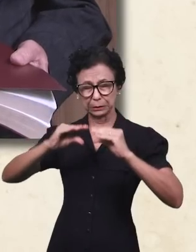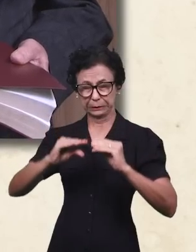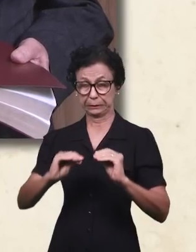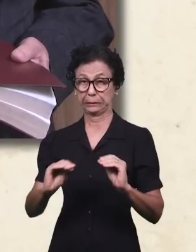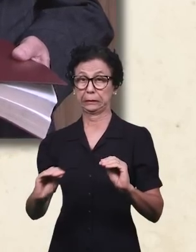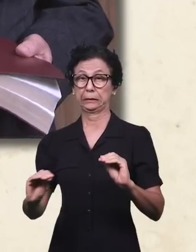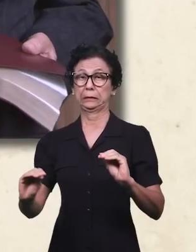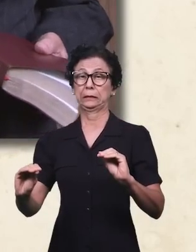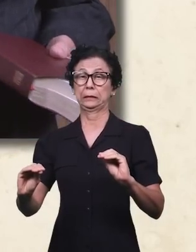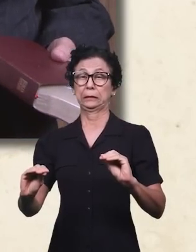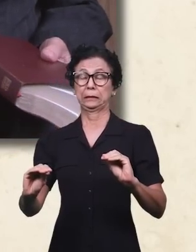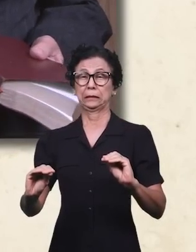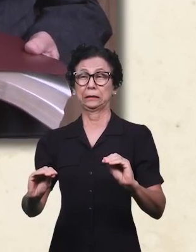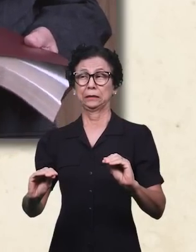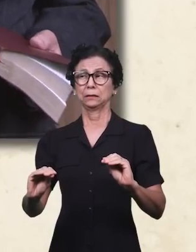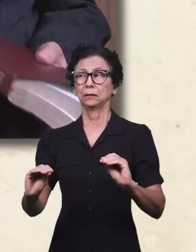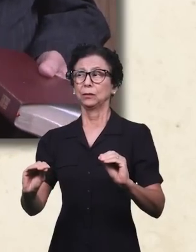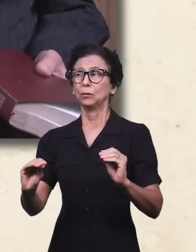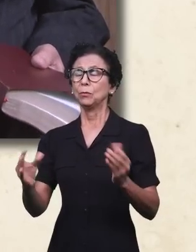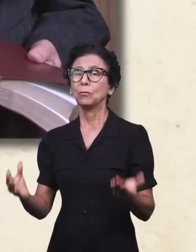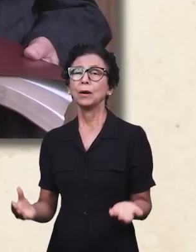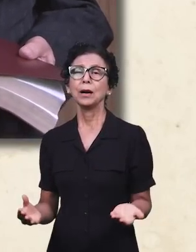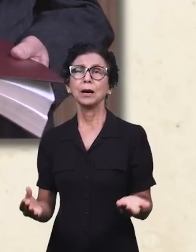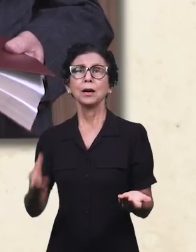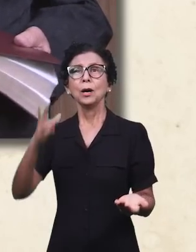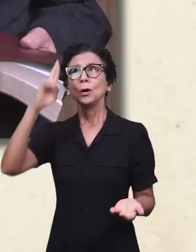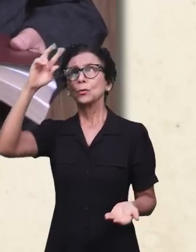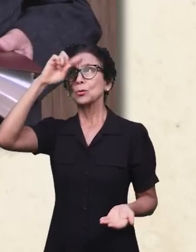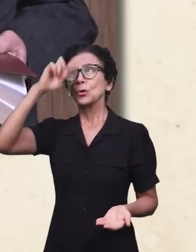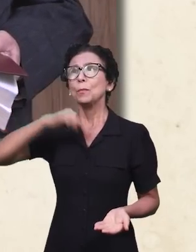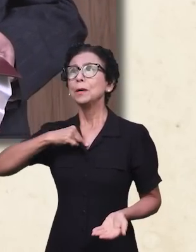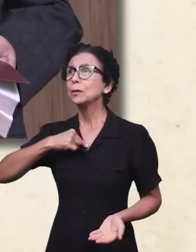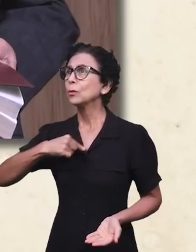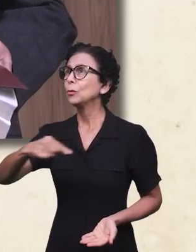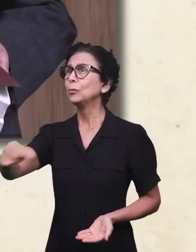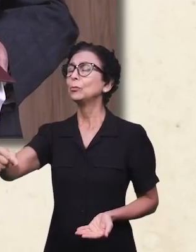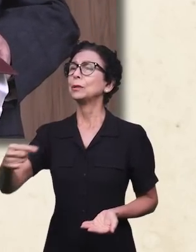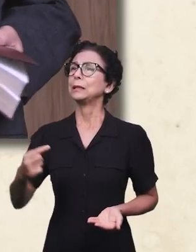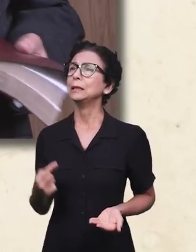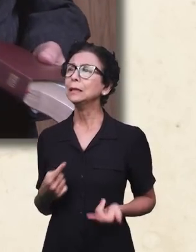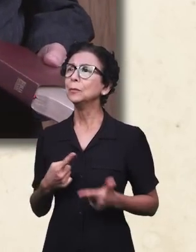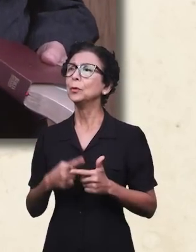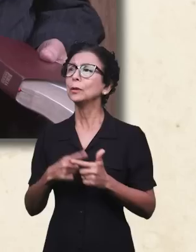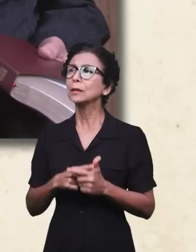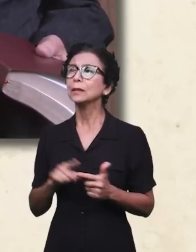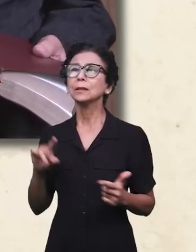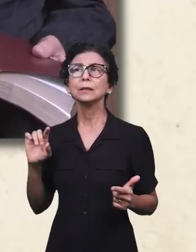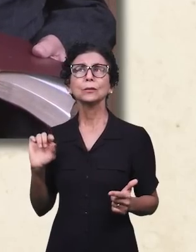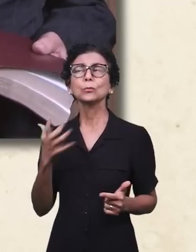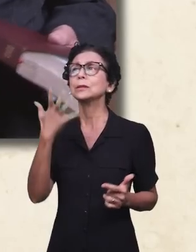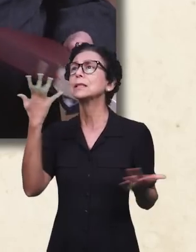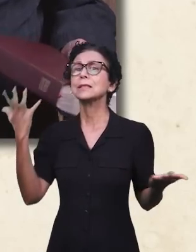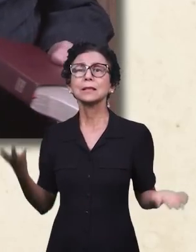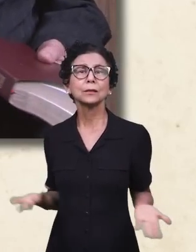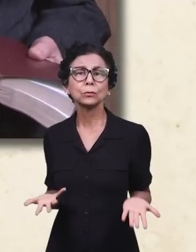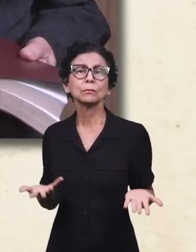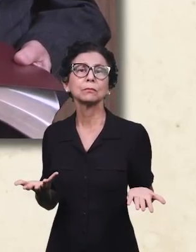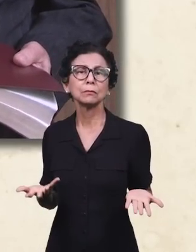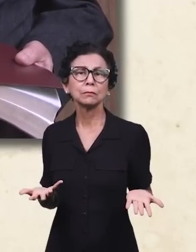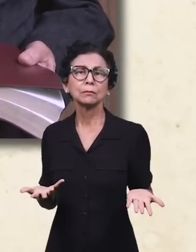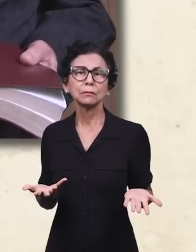tempestade. E eles podiam ter dito, mas nós somos servos do Senhor, estamos aqui atendendo um chamado, uma ordem do Senhor. Por que isso está